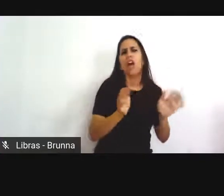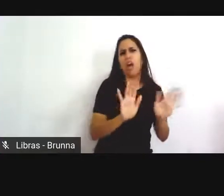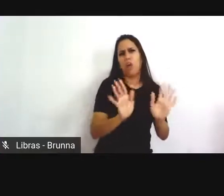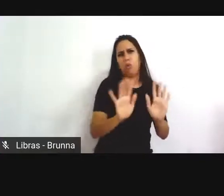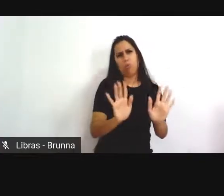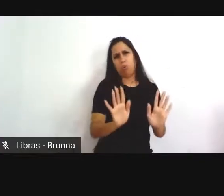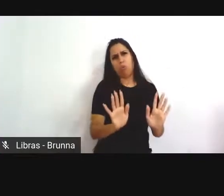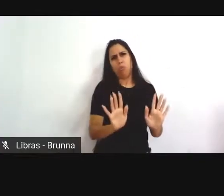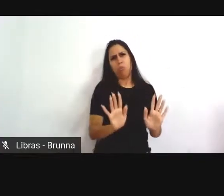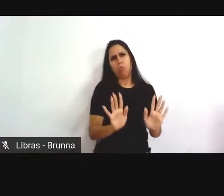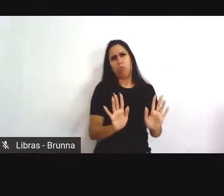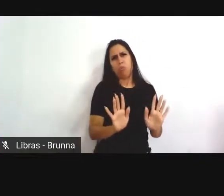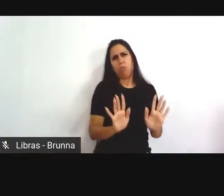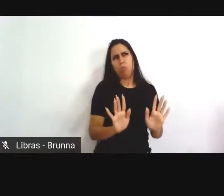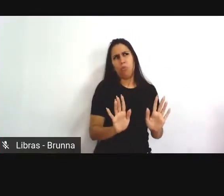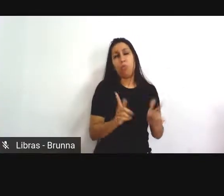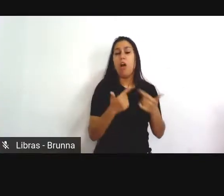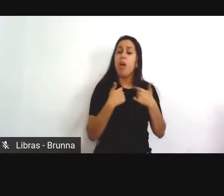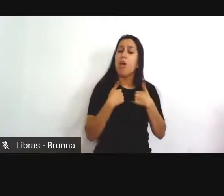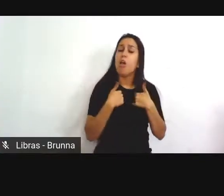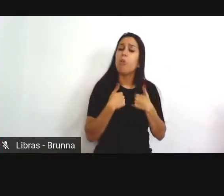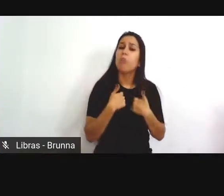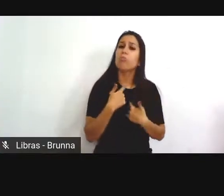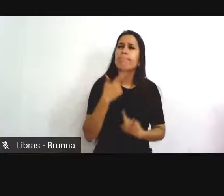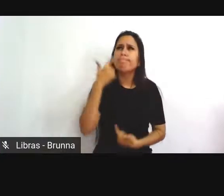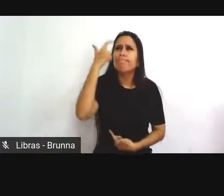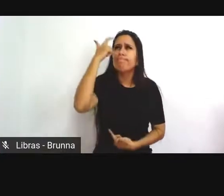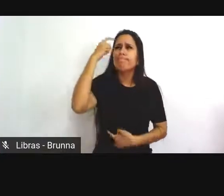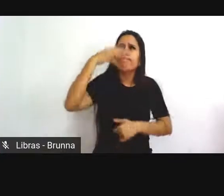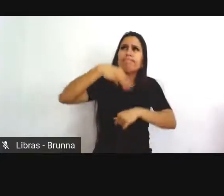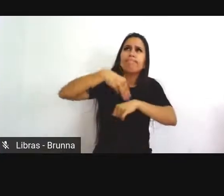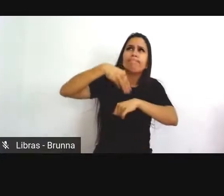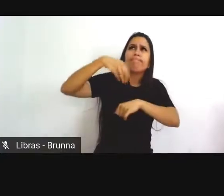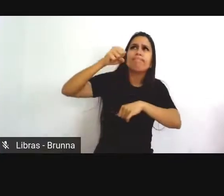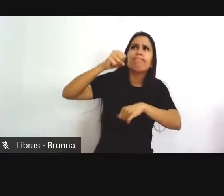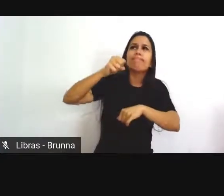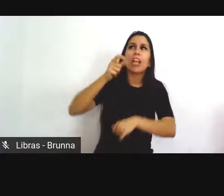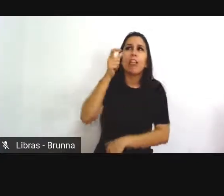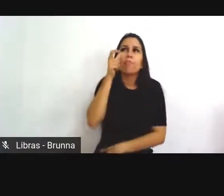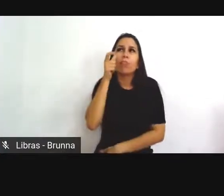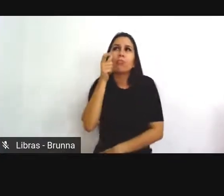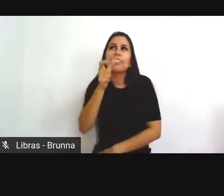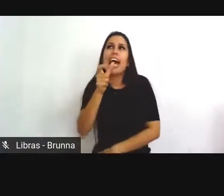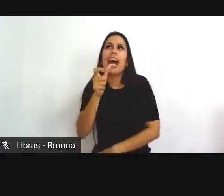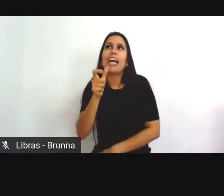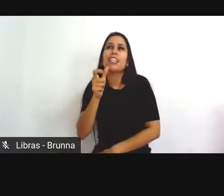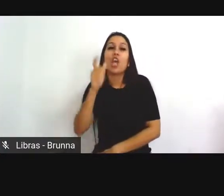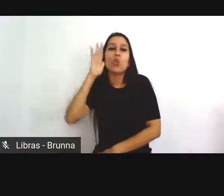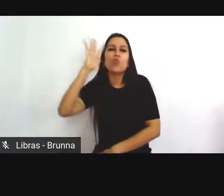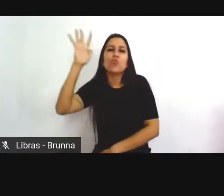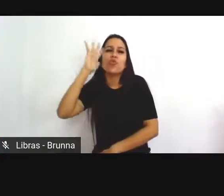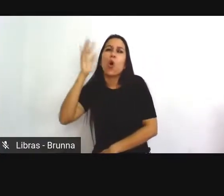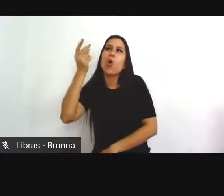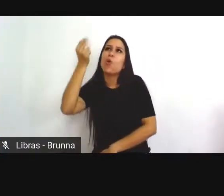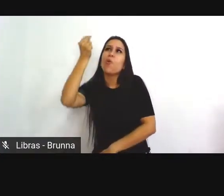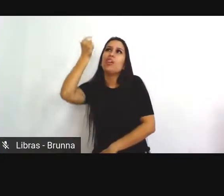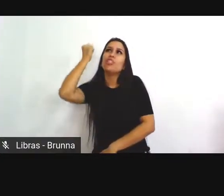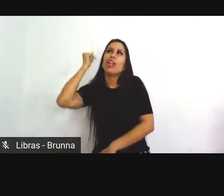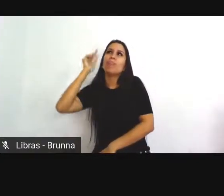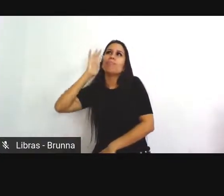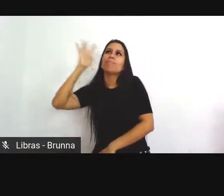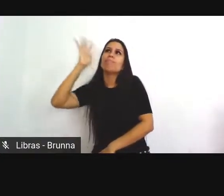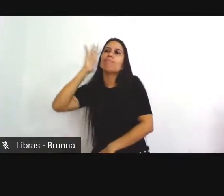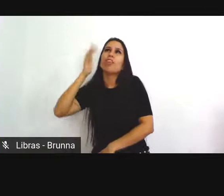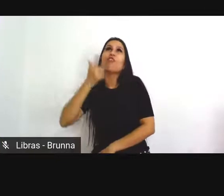no dia a dia. Eu queria, era uma ambição já antiga, um sonho já antigo, eu queria mergulhar um pouco